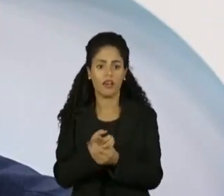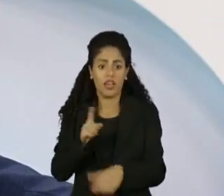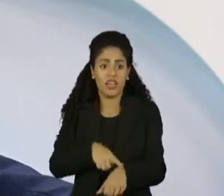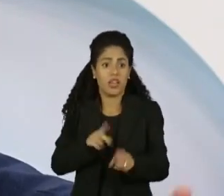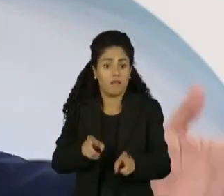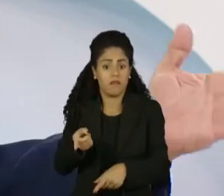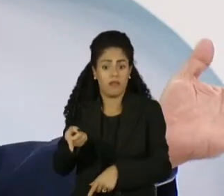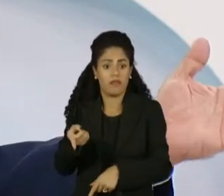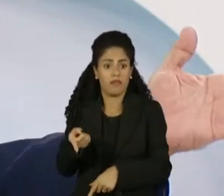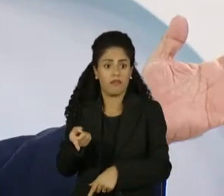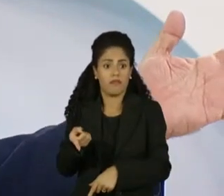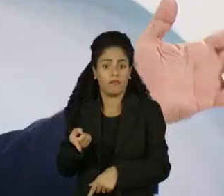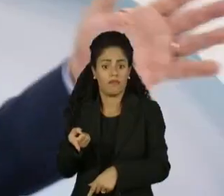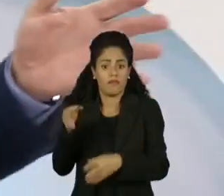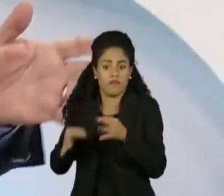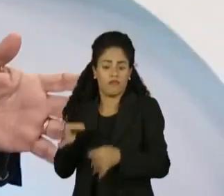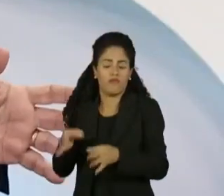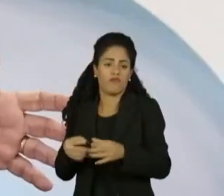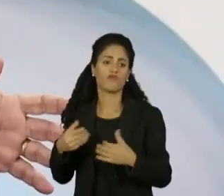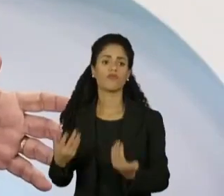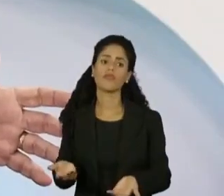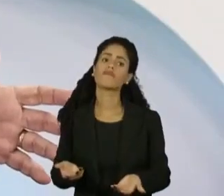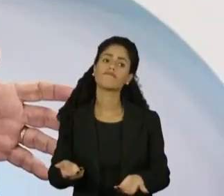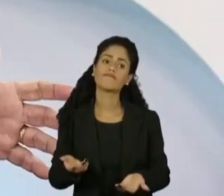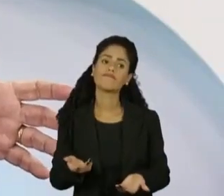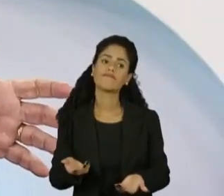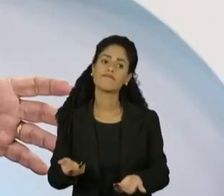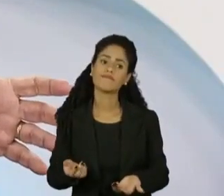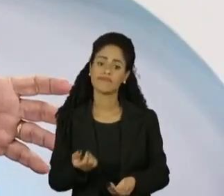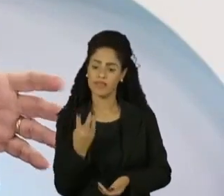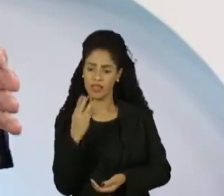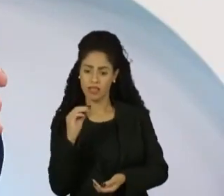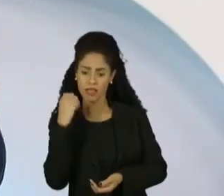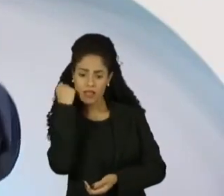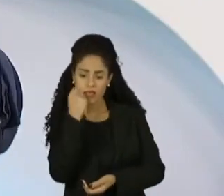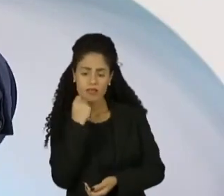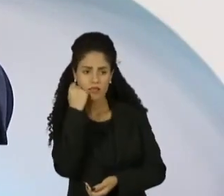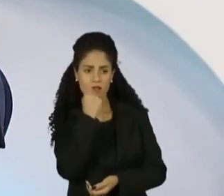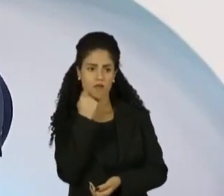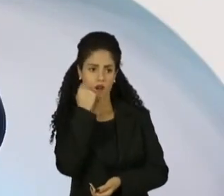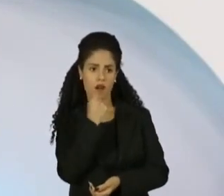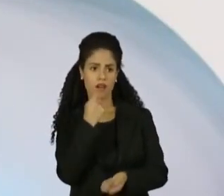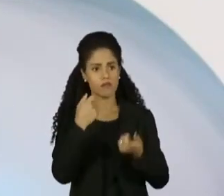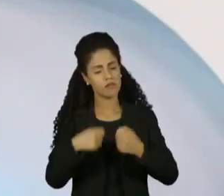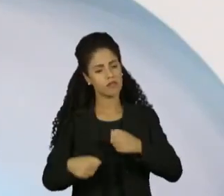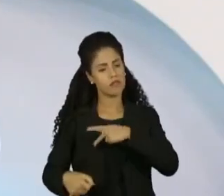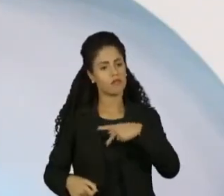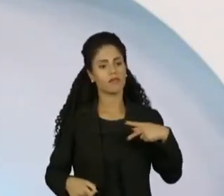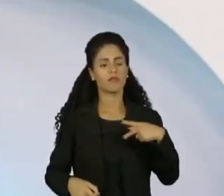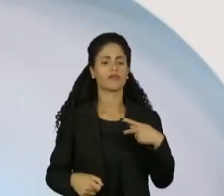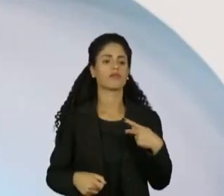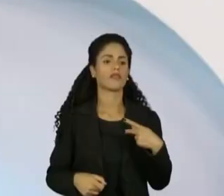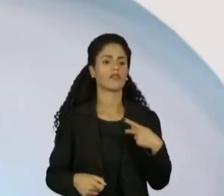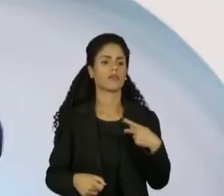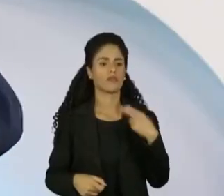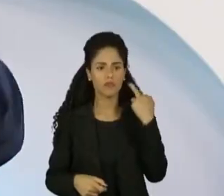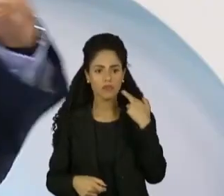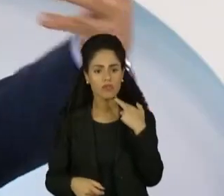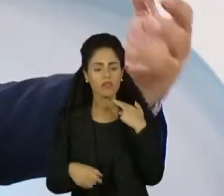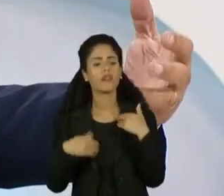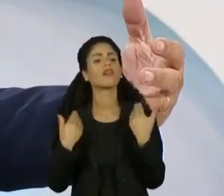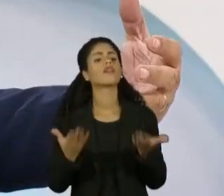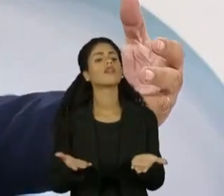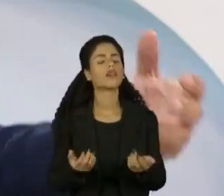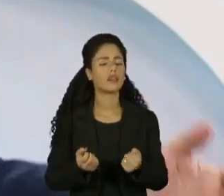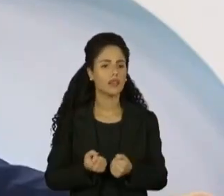processo. E daí? Nós temos 30 senadores, nós precisamos que o presidente do Congresso paute. Cadê a pressão das ruas? Cadê